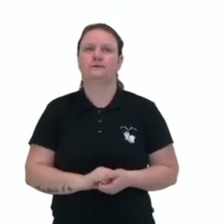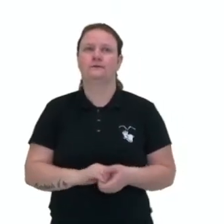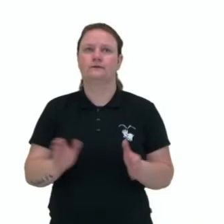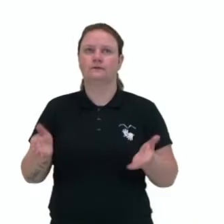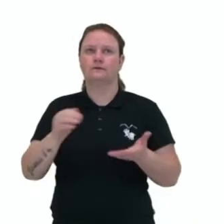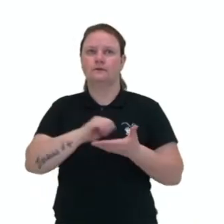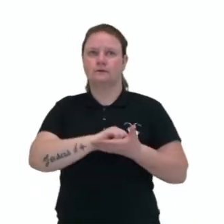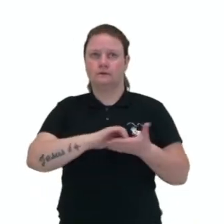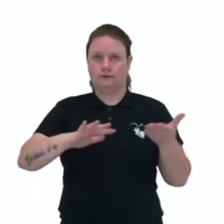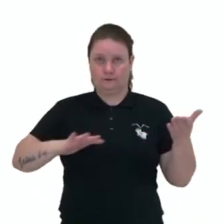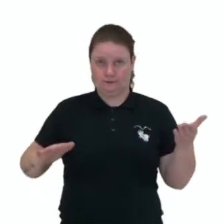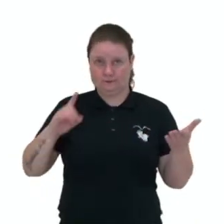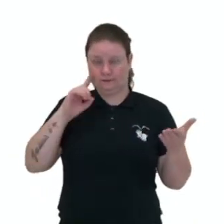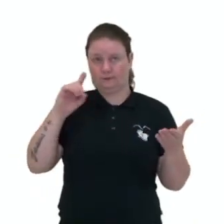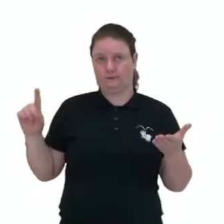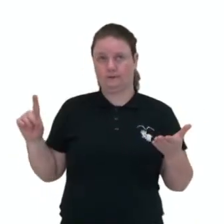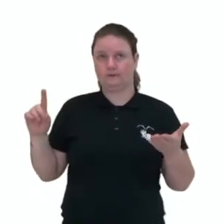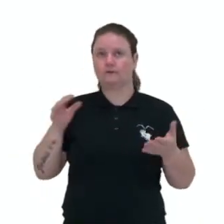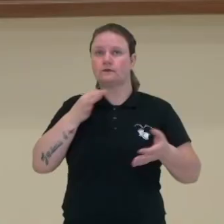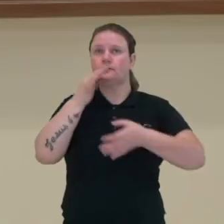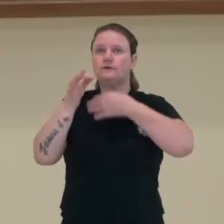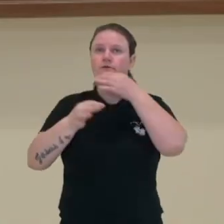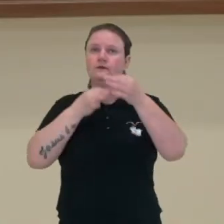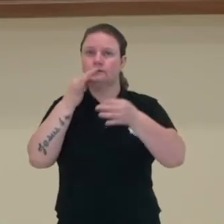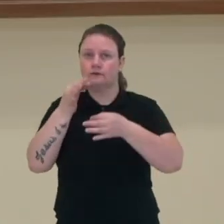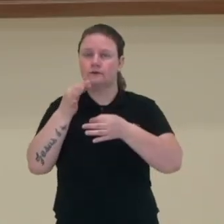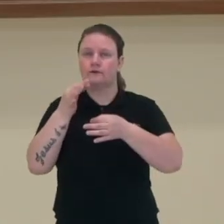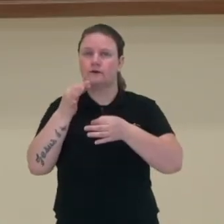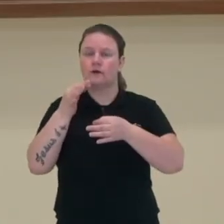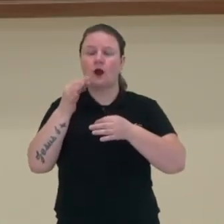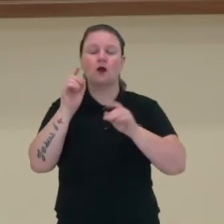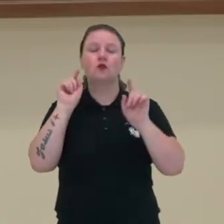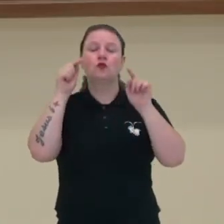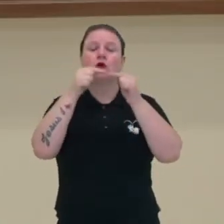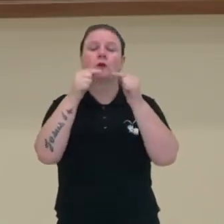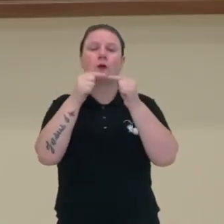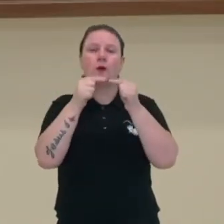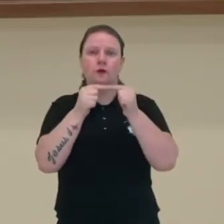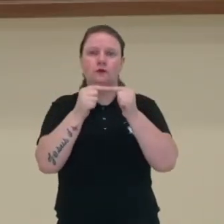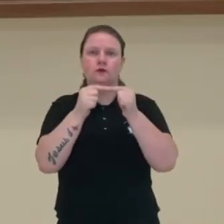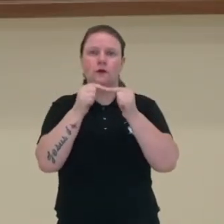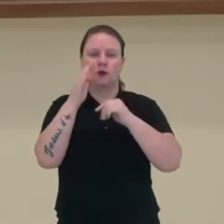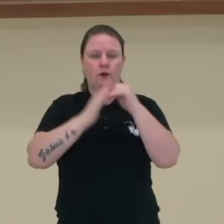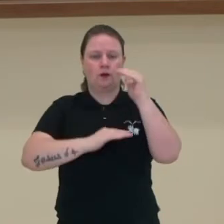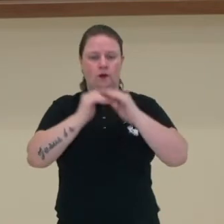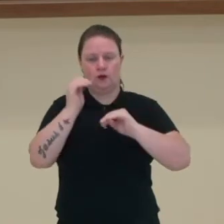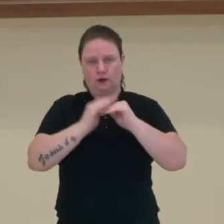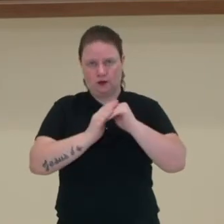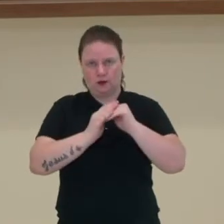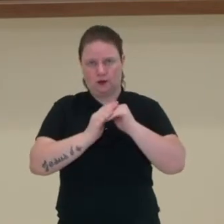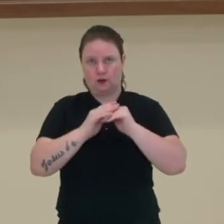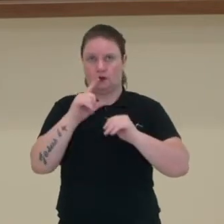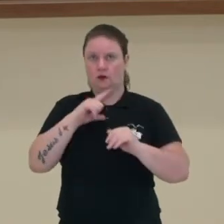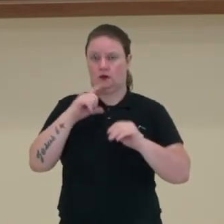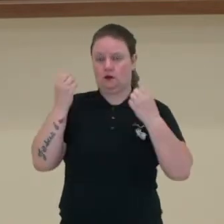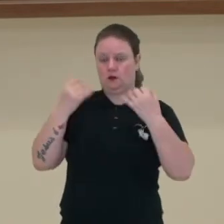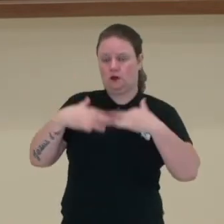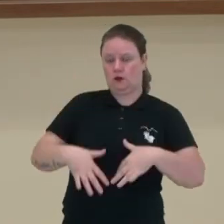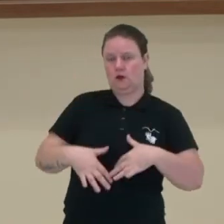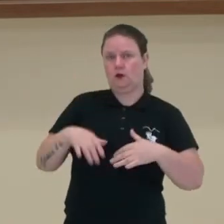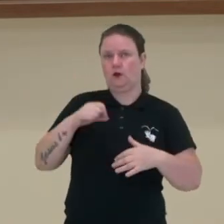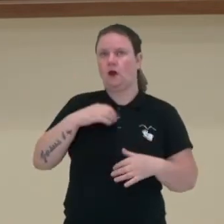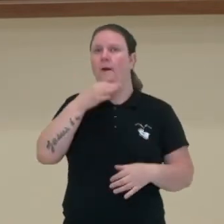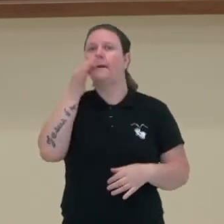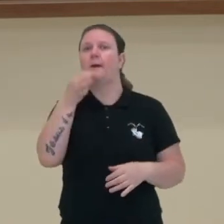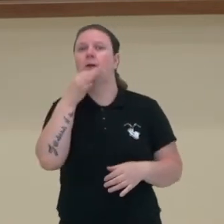Nesse trecho, que argumento é defendido em relação às profissões? Então, ele levanta uma tese, ele diz que, ele fala alguma coisa, ele dá tipo